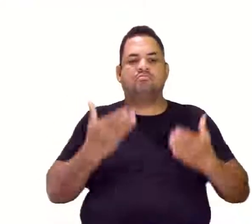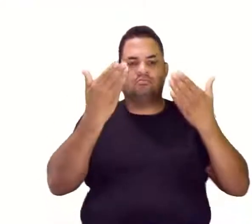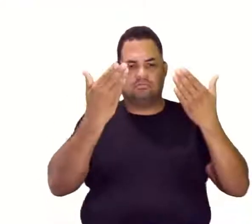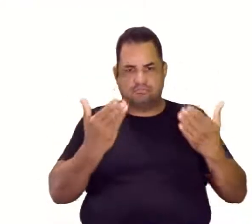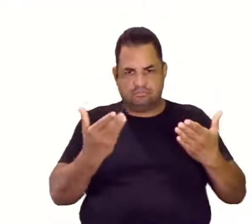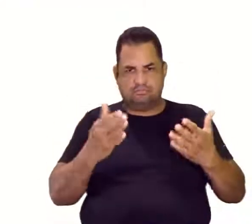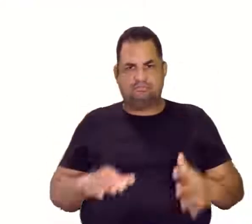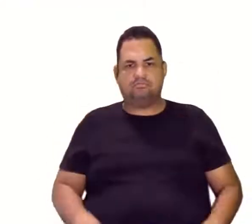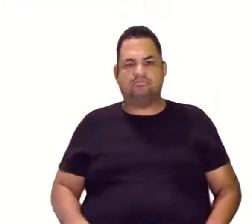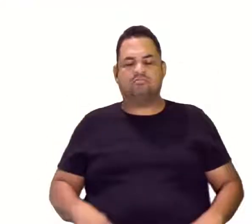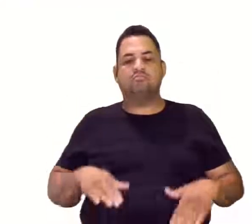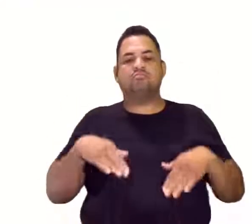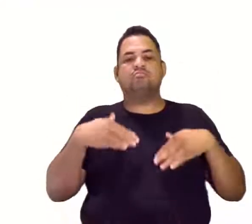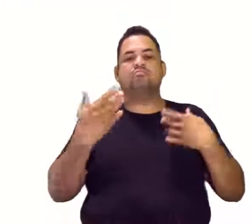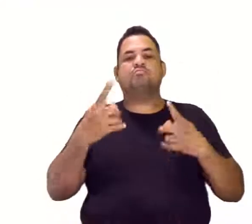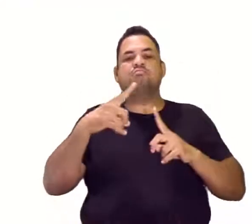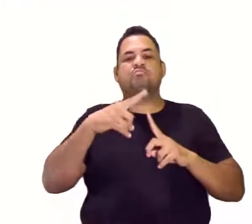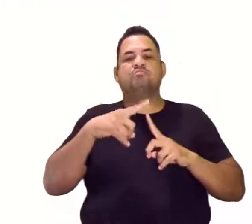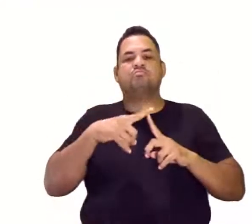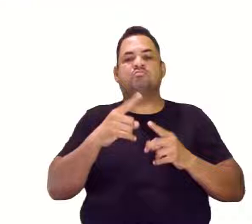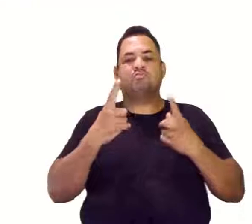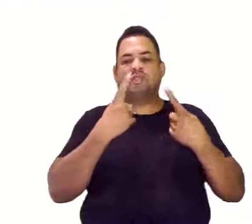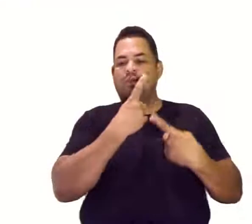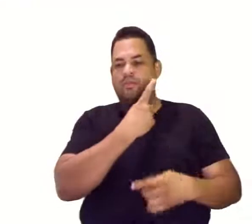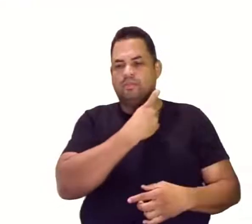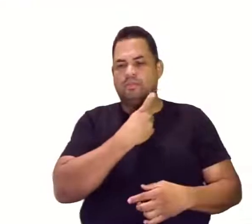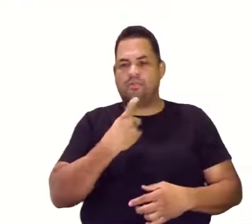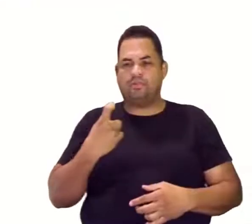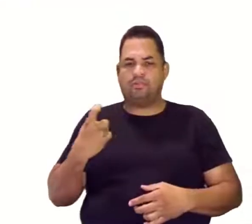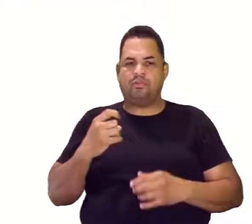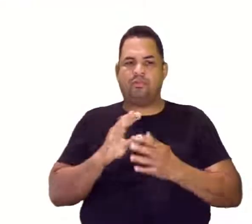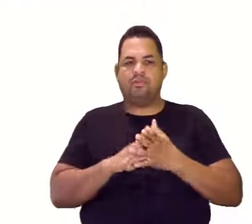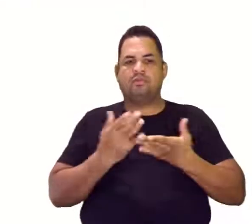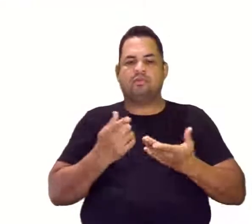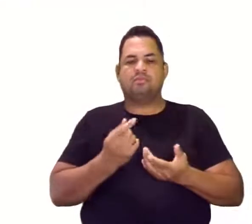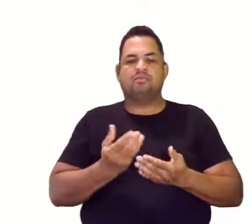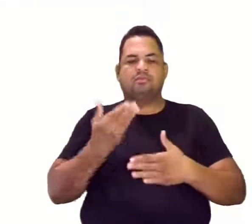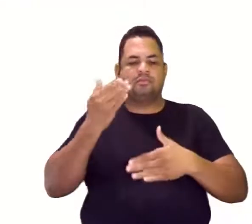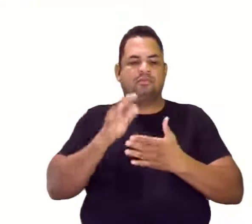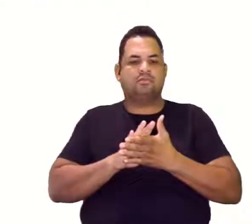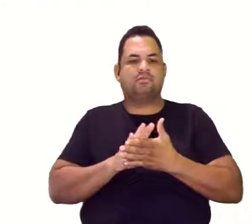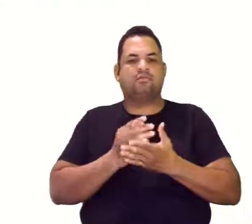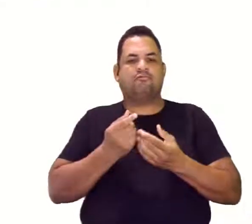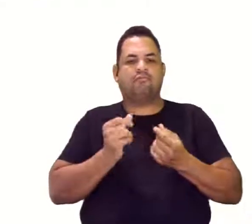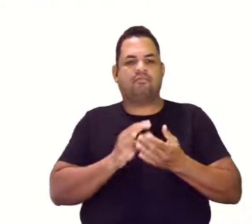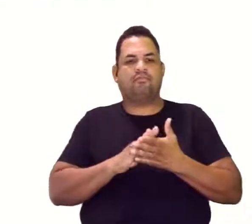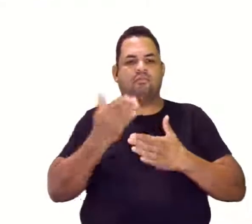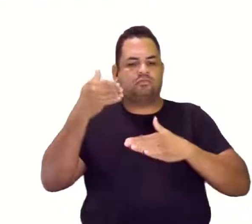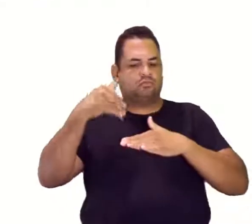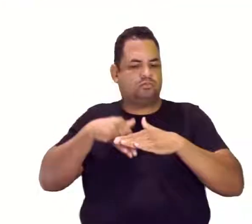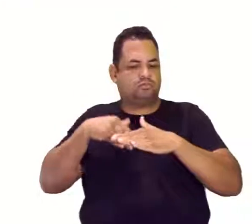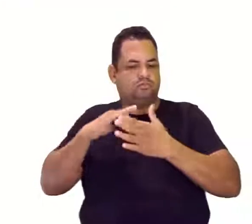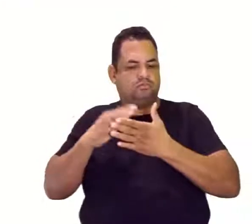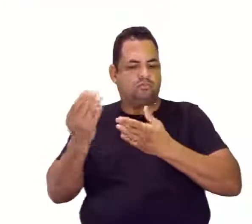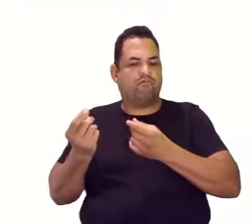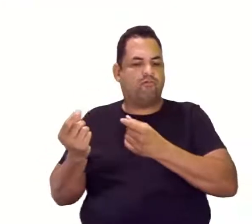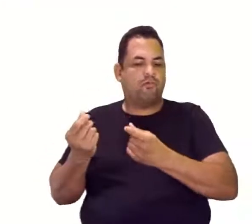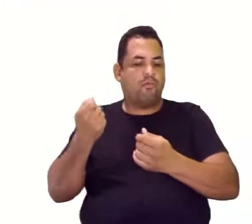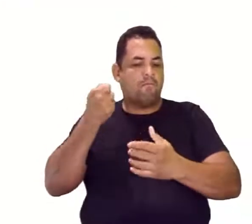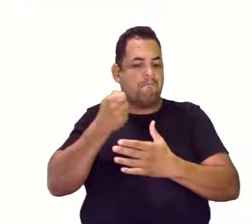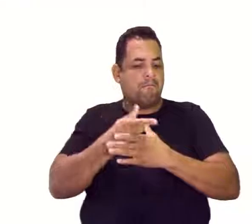Nessas condições, qual o tipo de perfume que deverá ter maior reposição